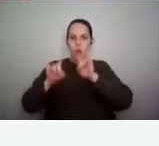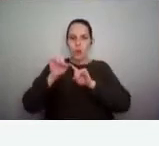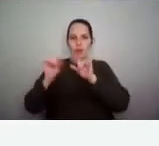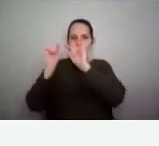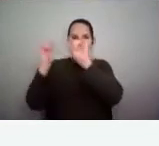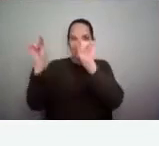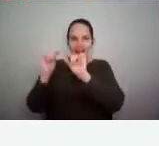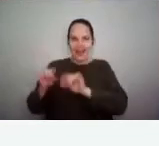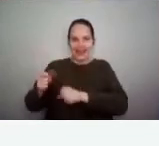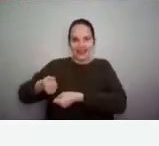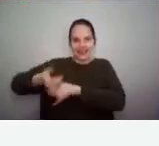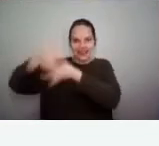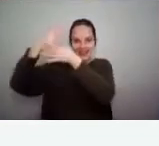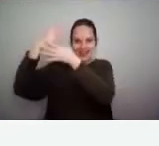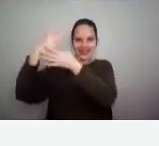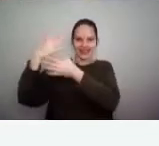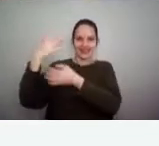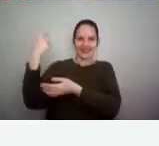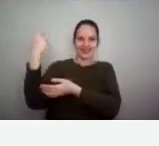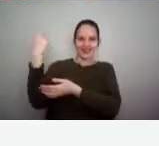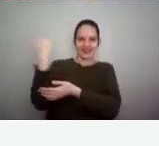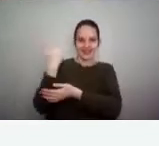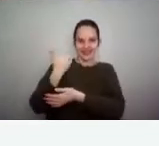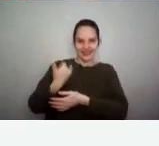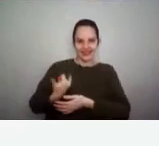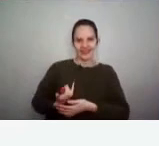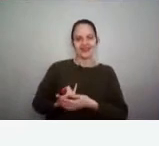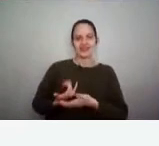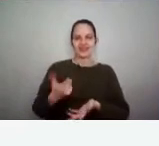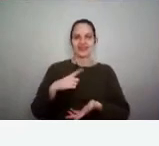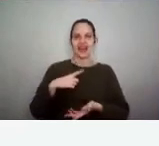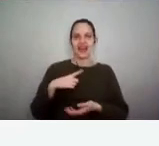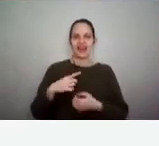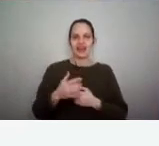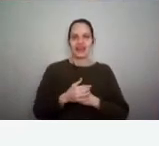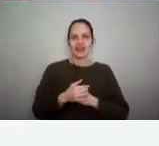aqui no nosso chat, tá?